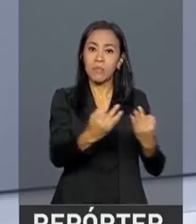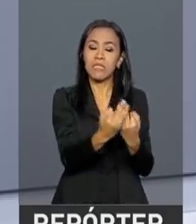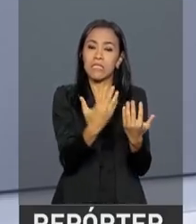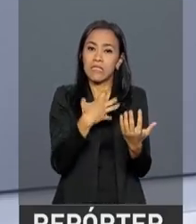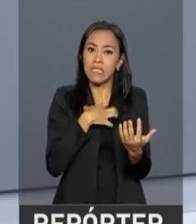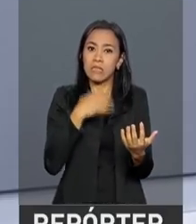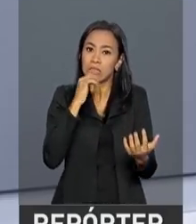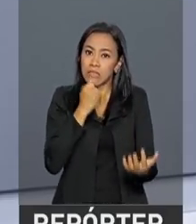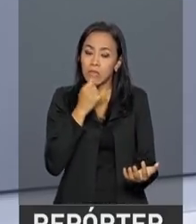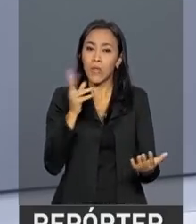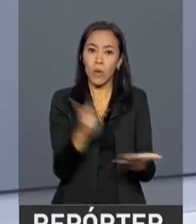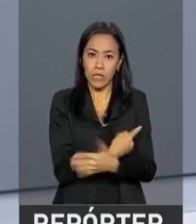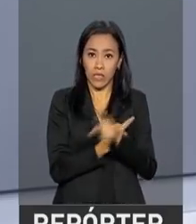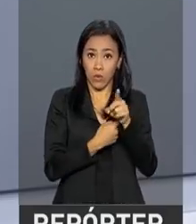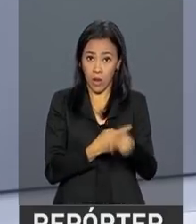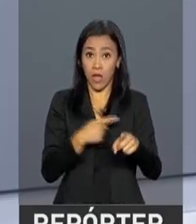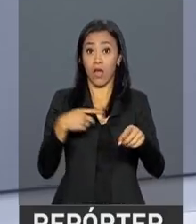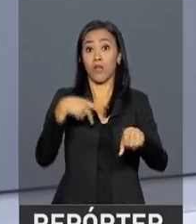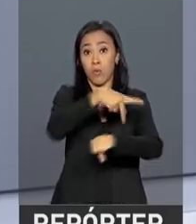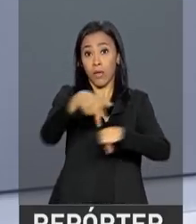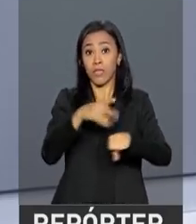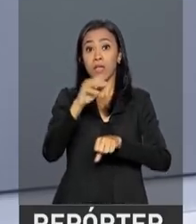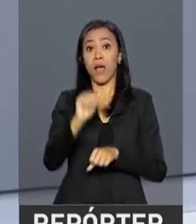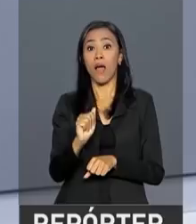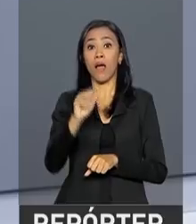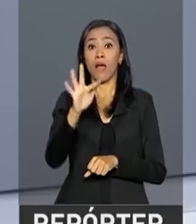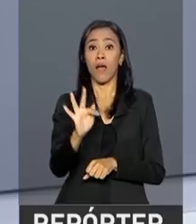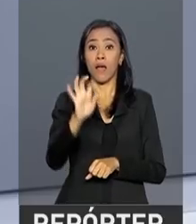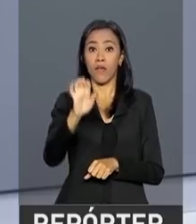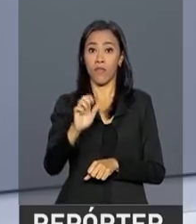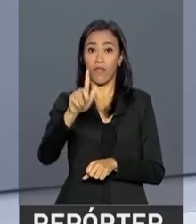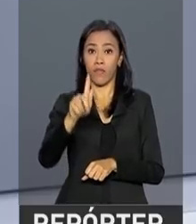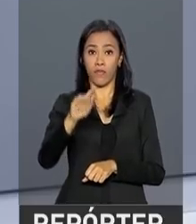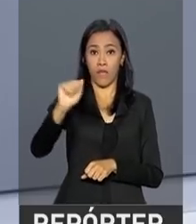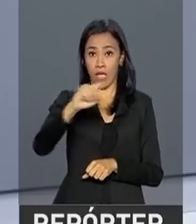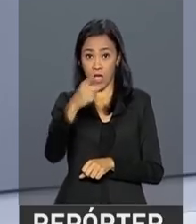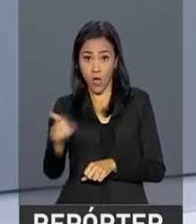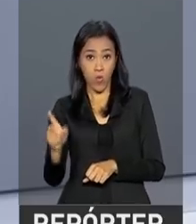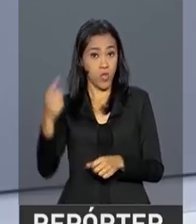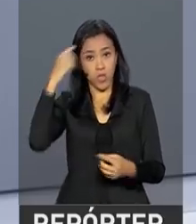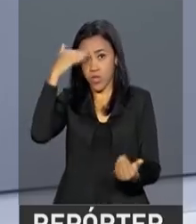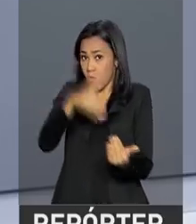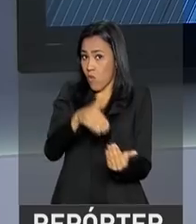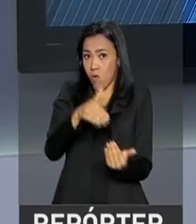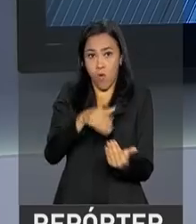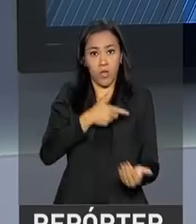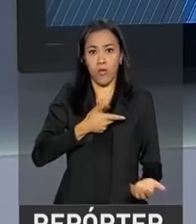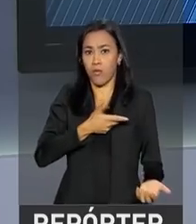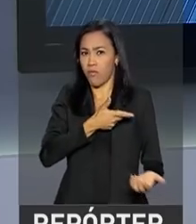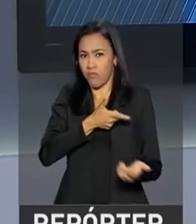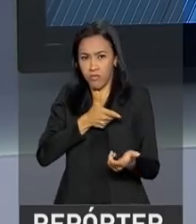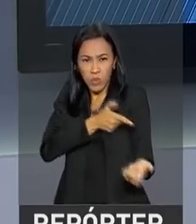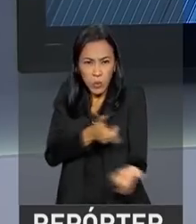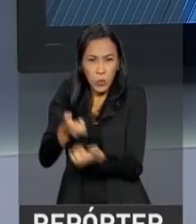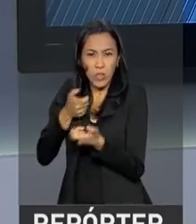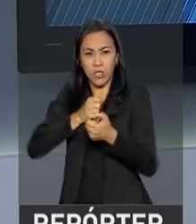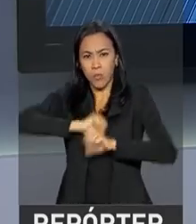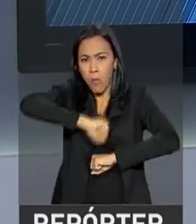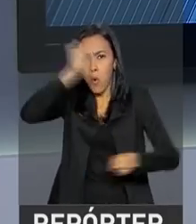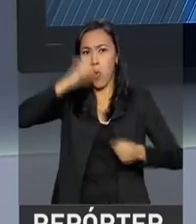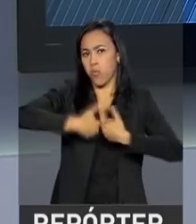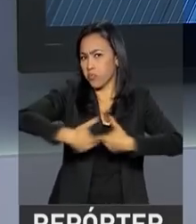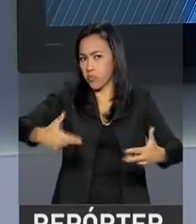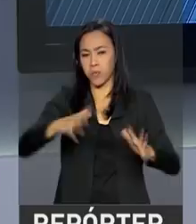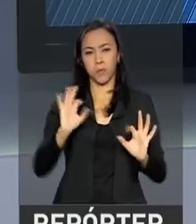afegãos o brasil reiterou ainda o repúdio a qualquer ato de terrorismo quem envia ou recebe